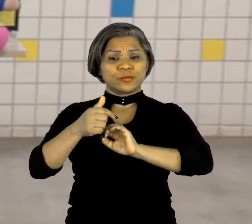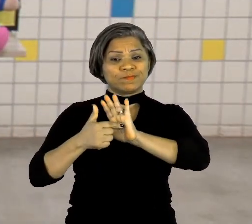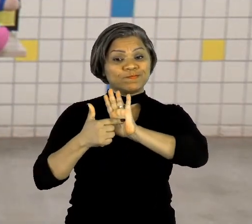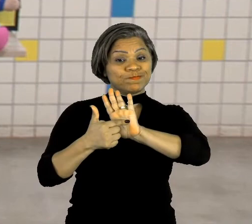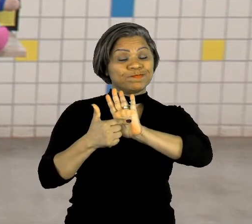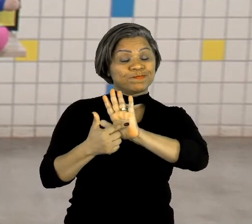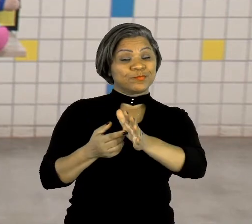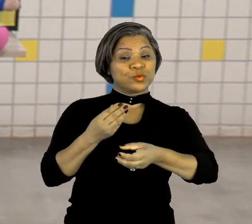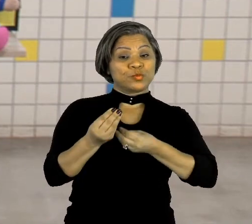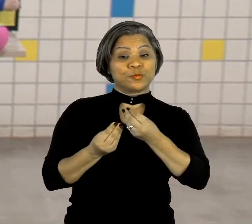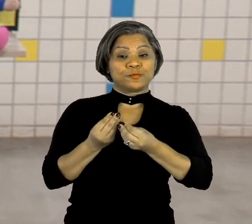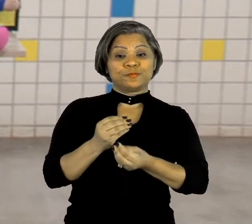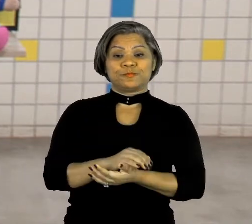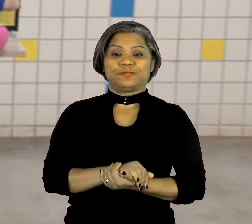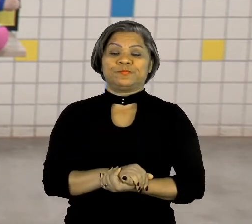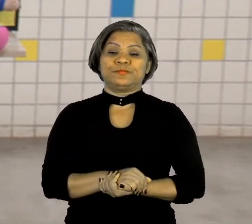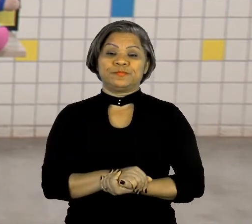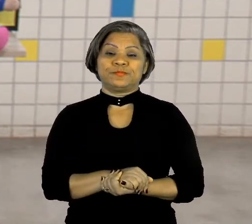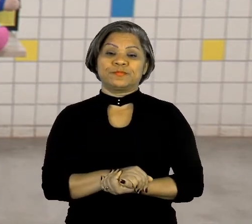certo?